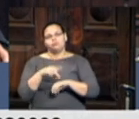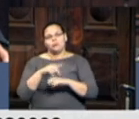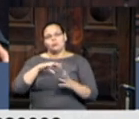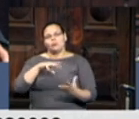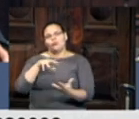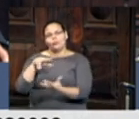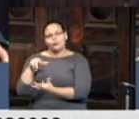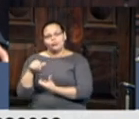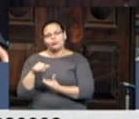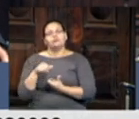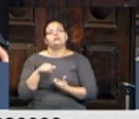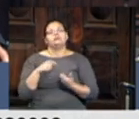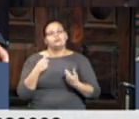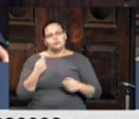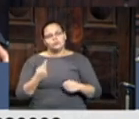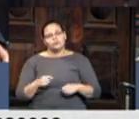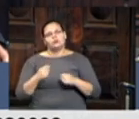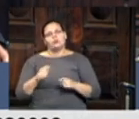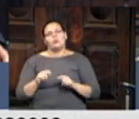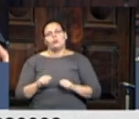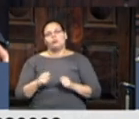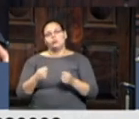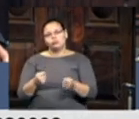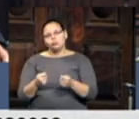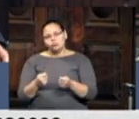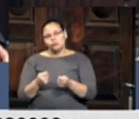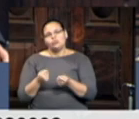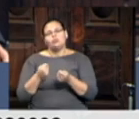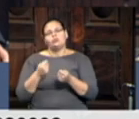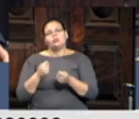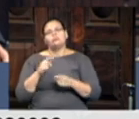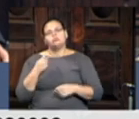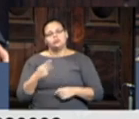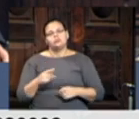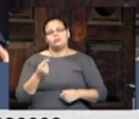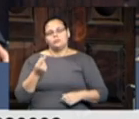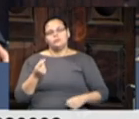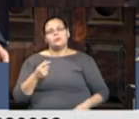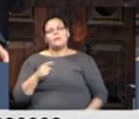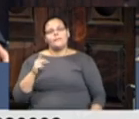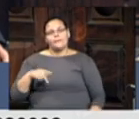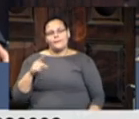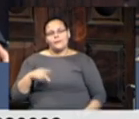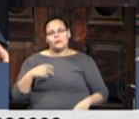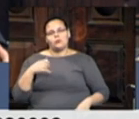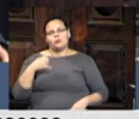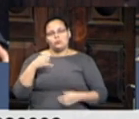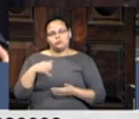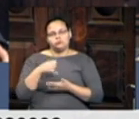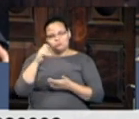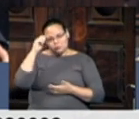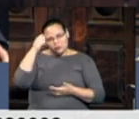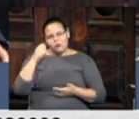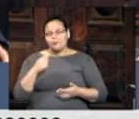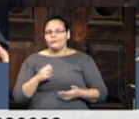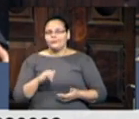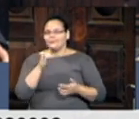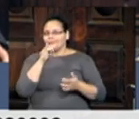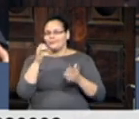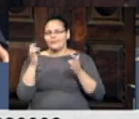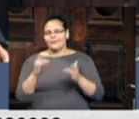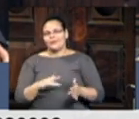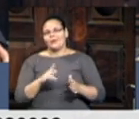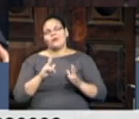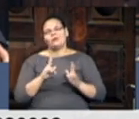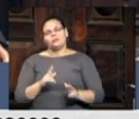do mundo mantiveram o controle sobre as suas reservas de petróleo. Abrir mão disso é